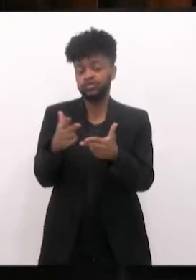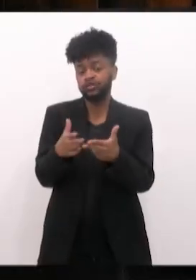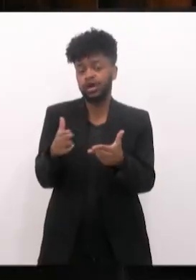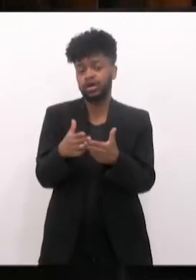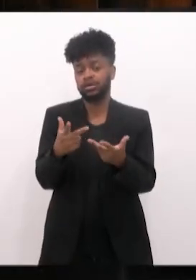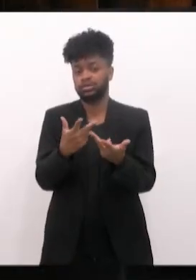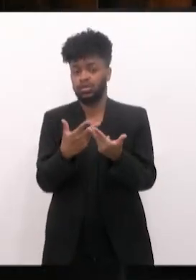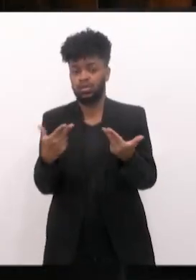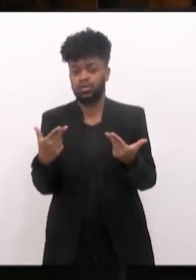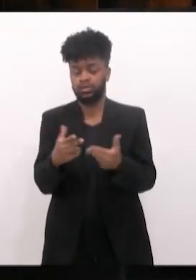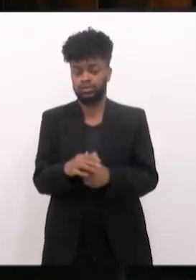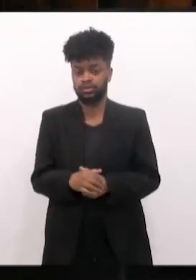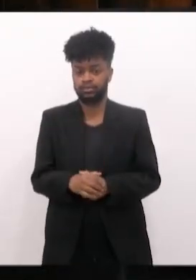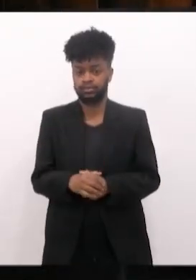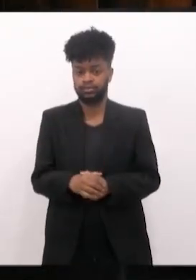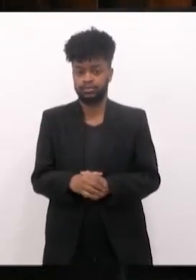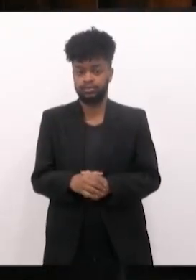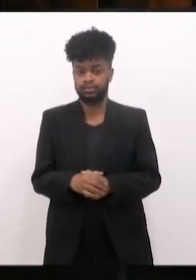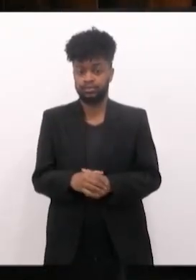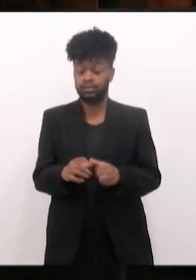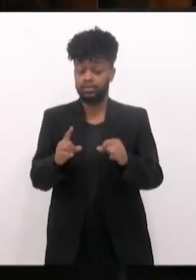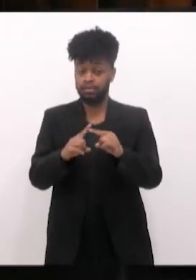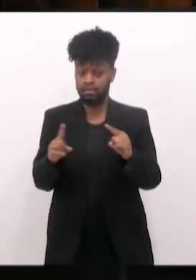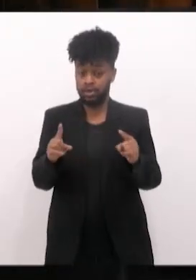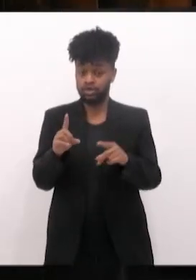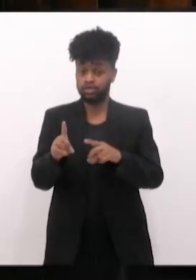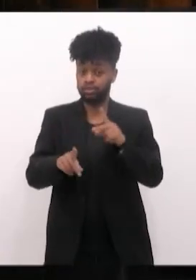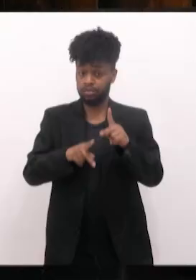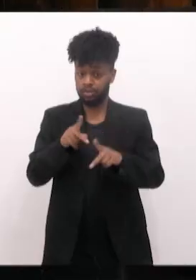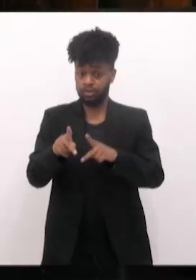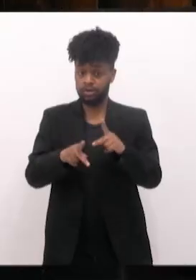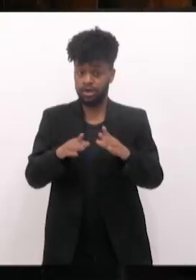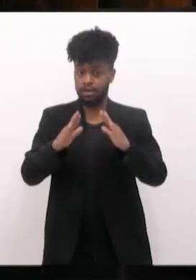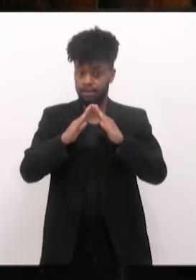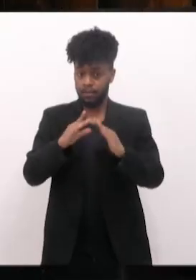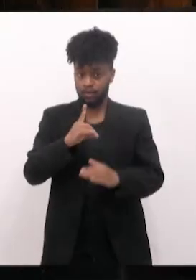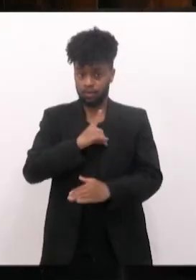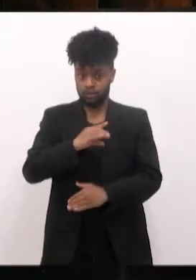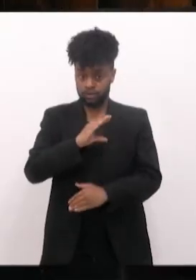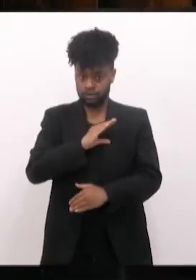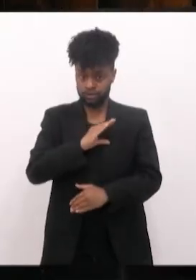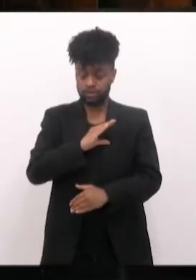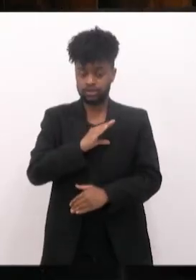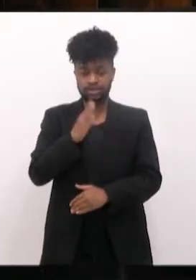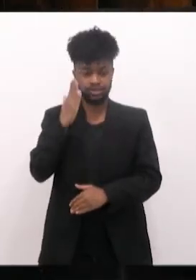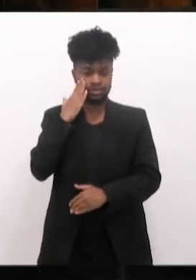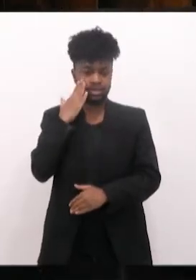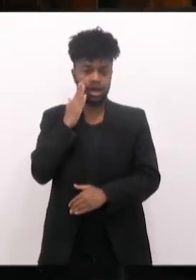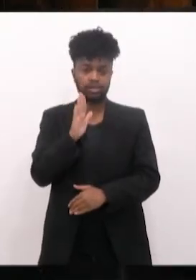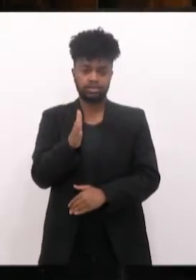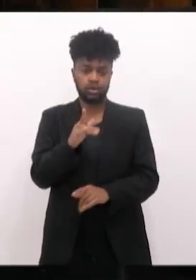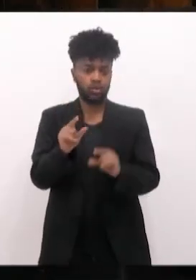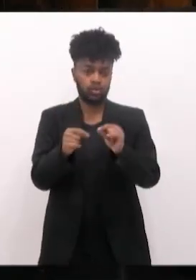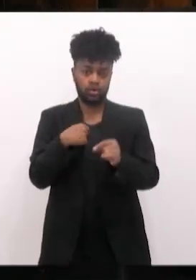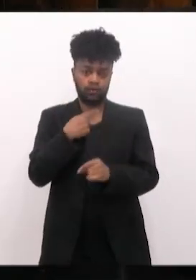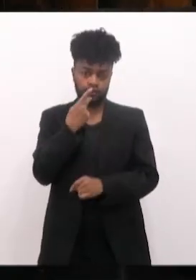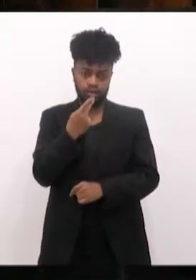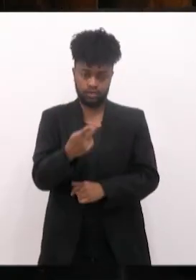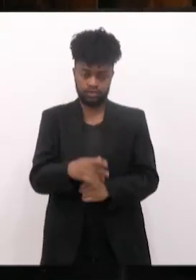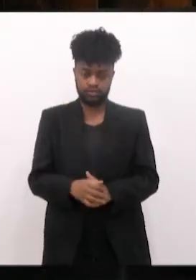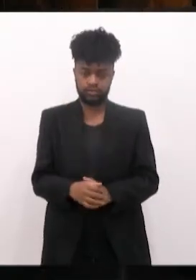disfarçados, mas a população que mora em Duque de Caxias sabe do que eu estou